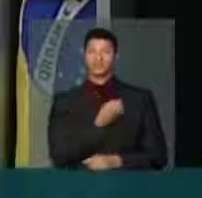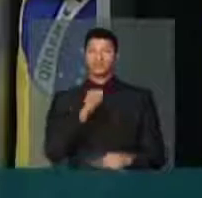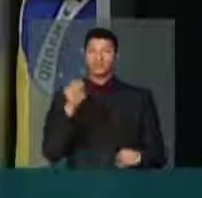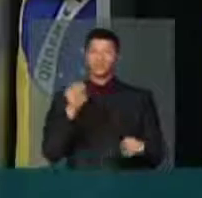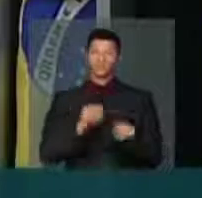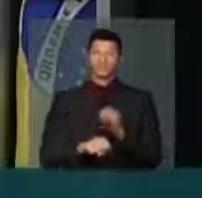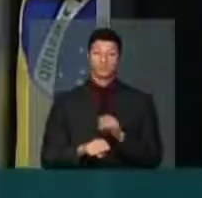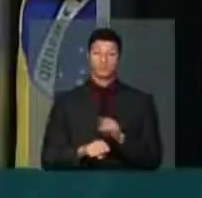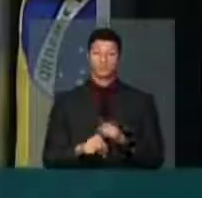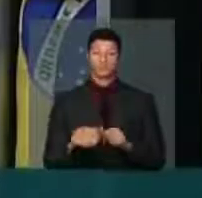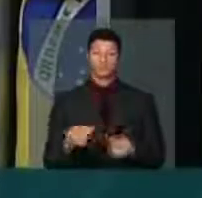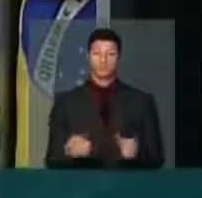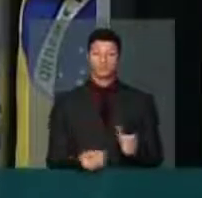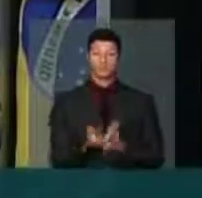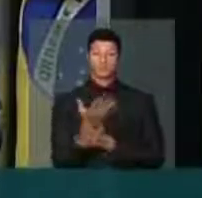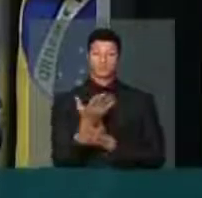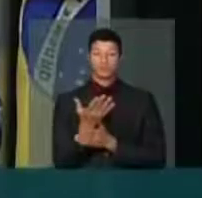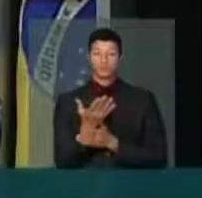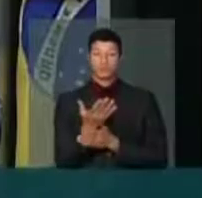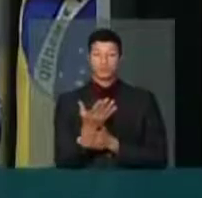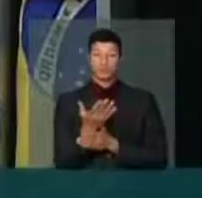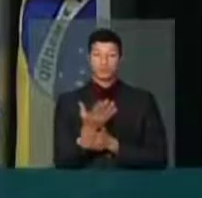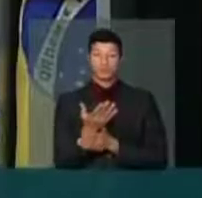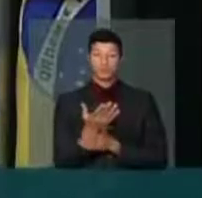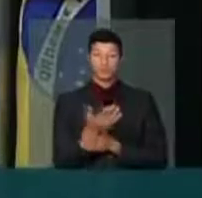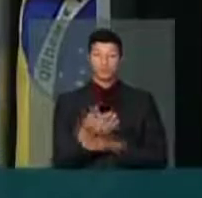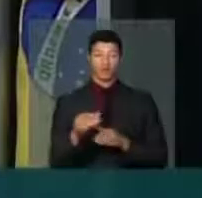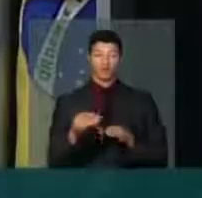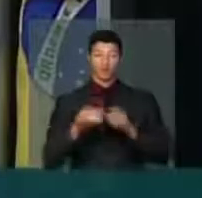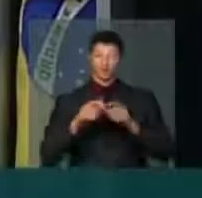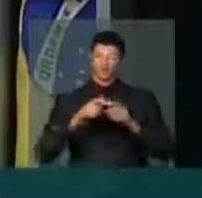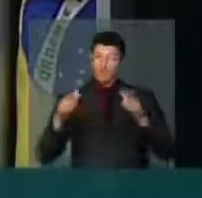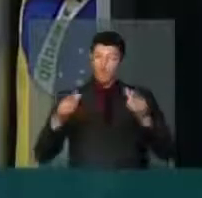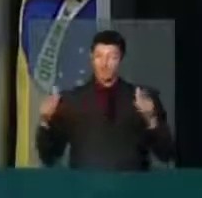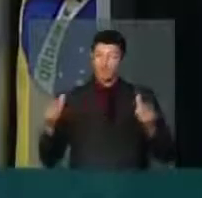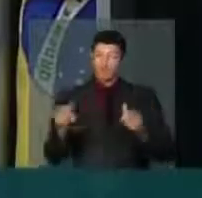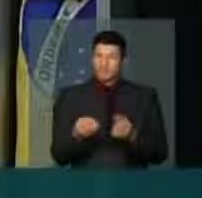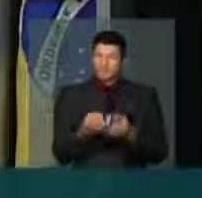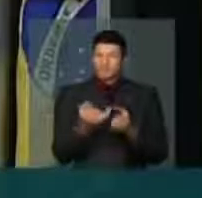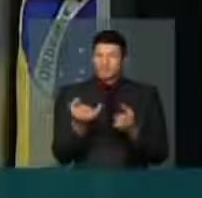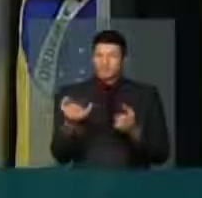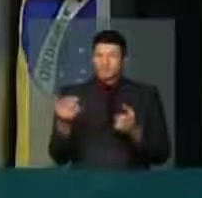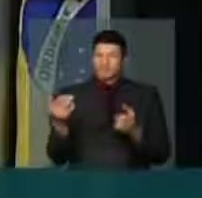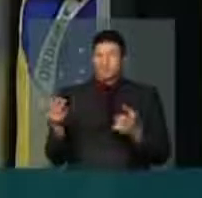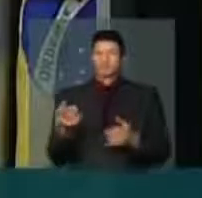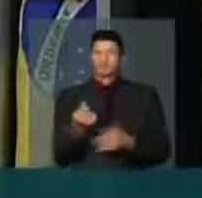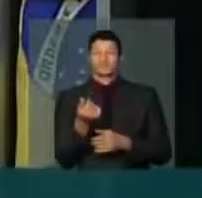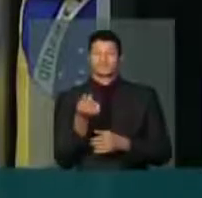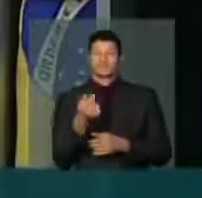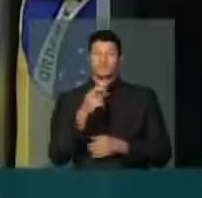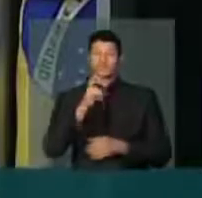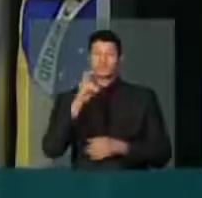homicídios, registrando a espantosa quantia de